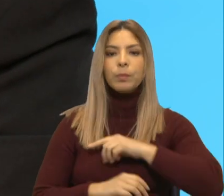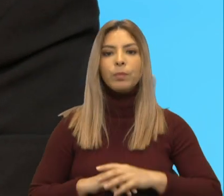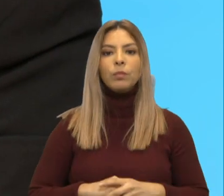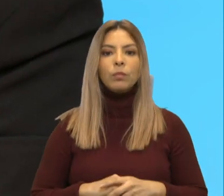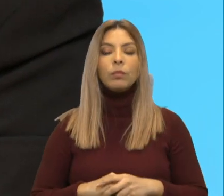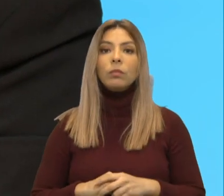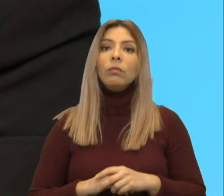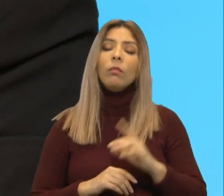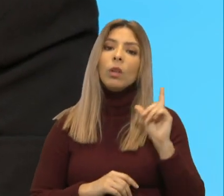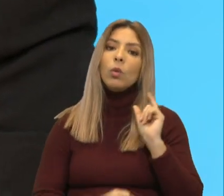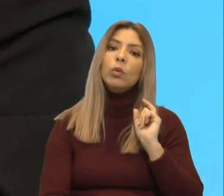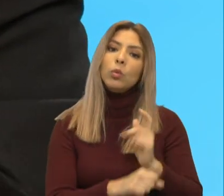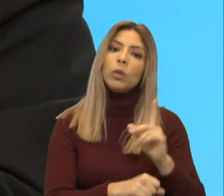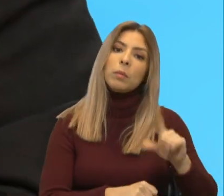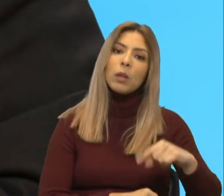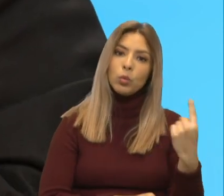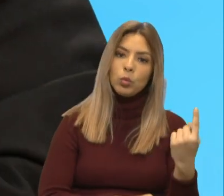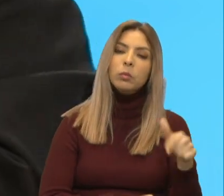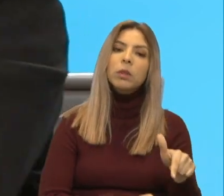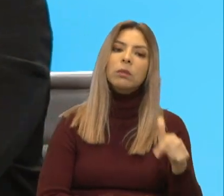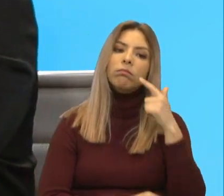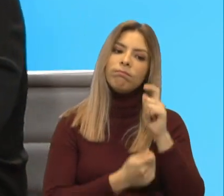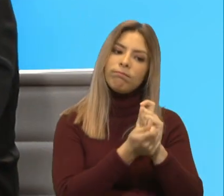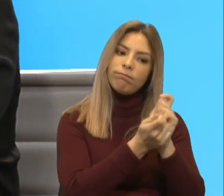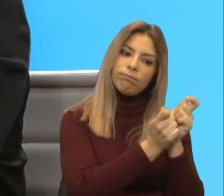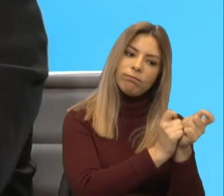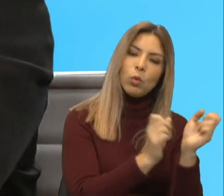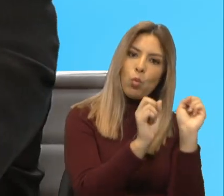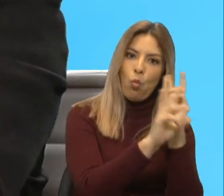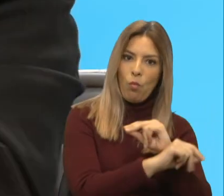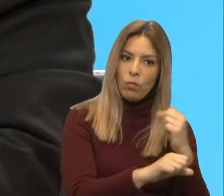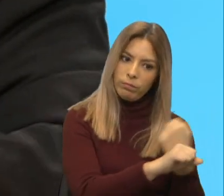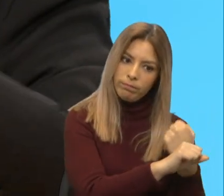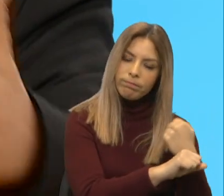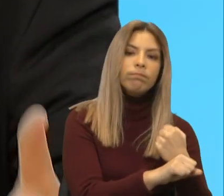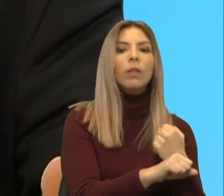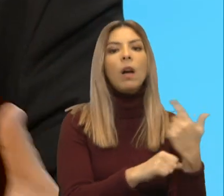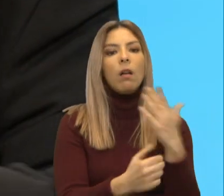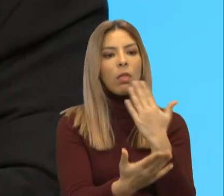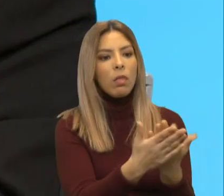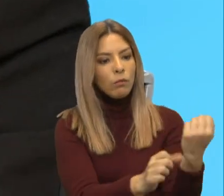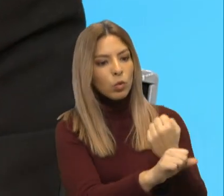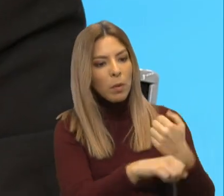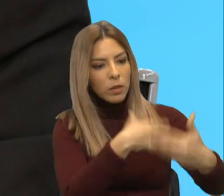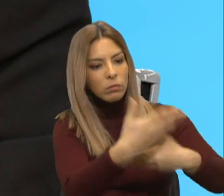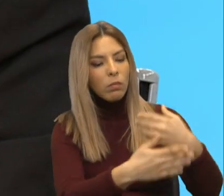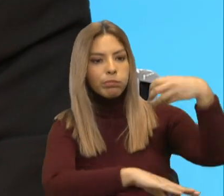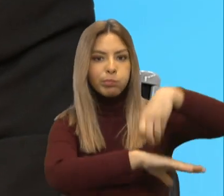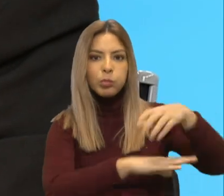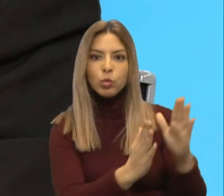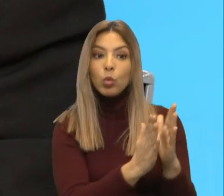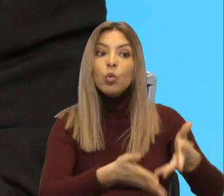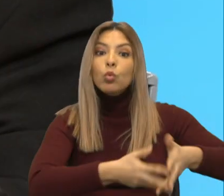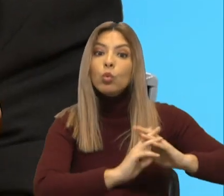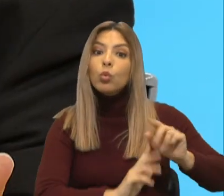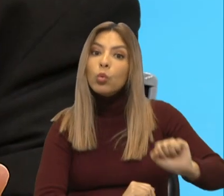importante foi a reabilitação. Para poder dar missionários às paróquias, às novas paróquias que foram formadas, é preciso estruturas. Então,